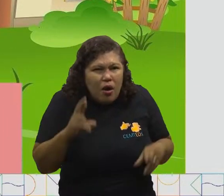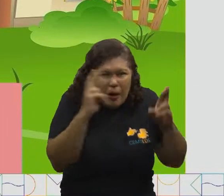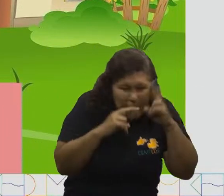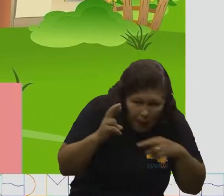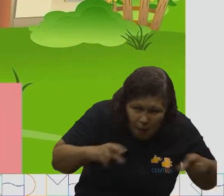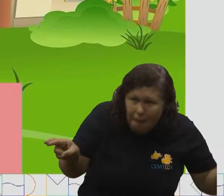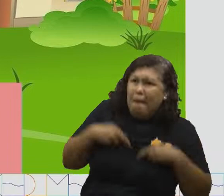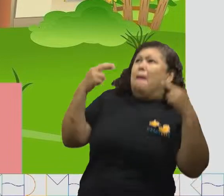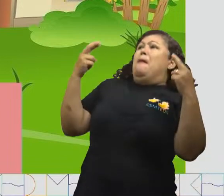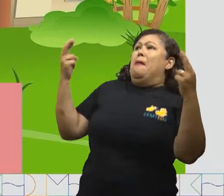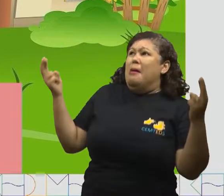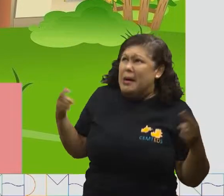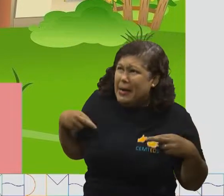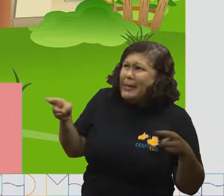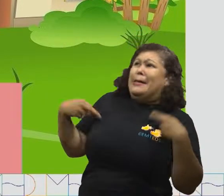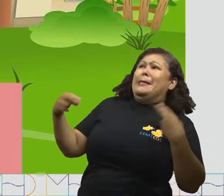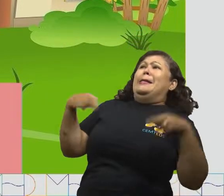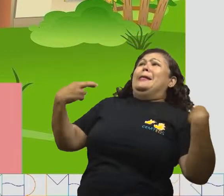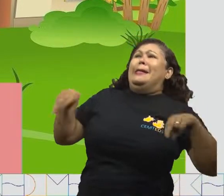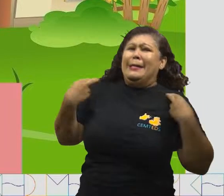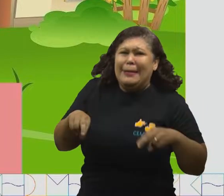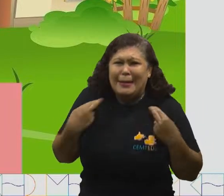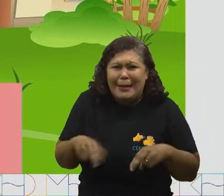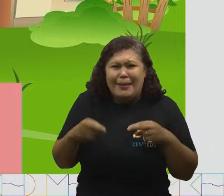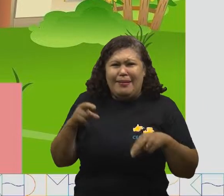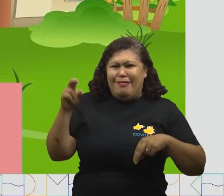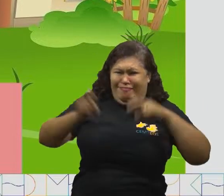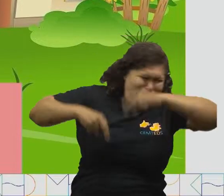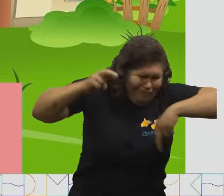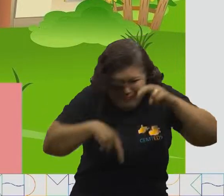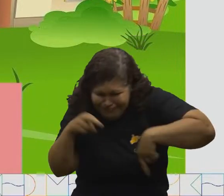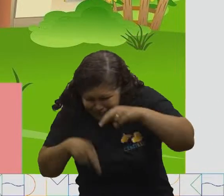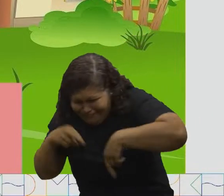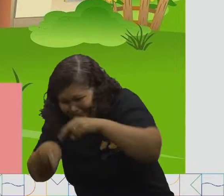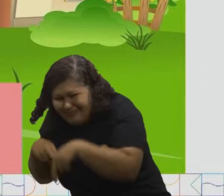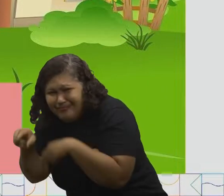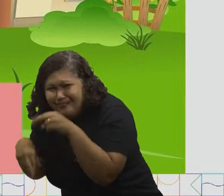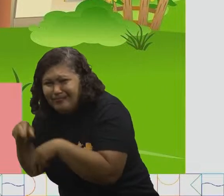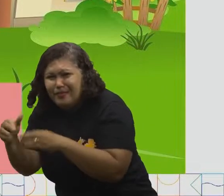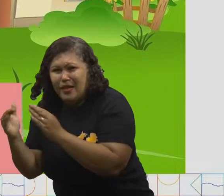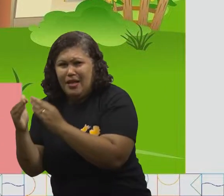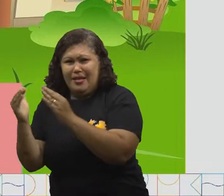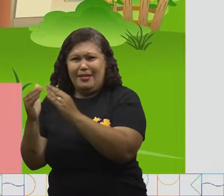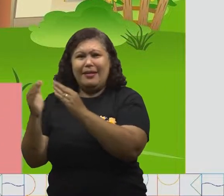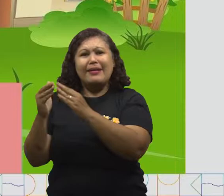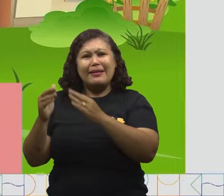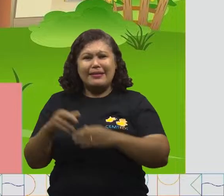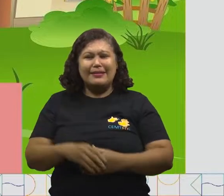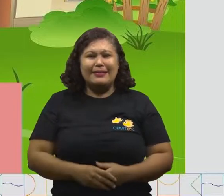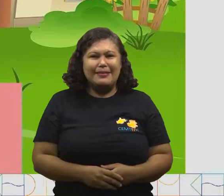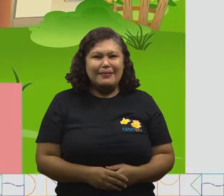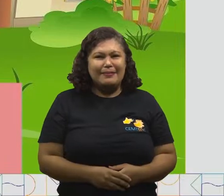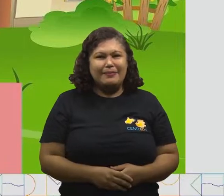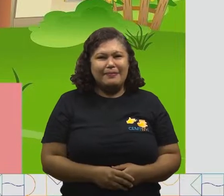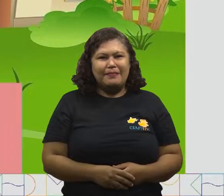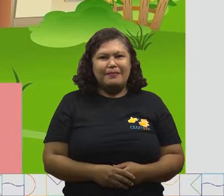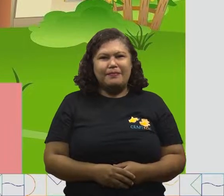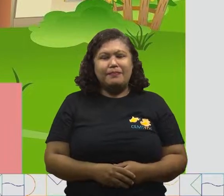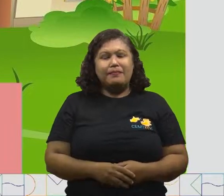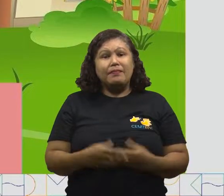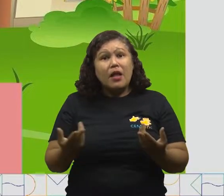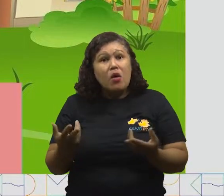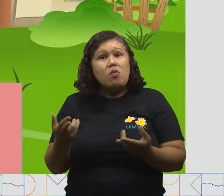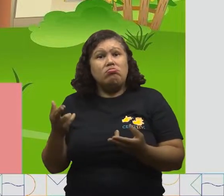ratinho, por um triz, não morreu de susto. Arrepiou-se todo e disparou como um raio para a toca.